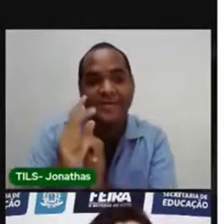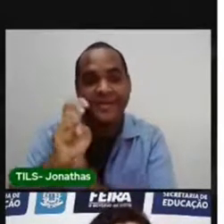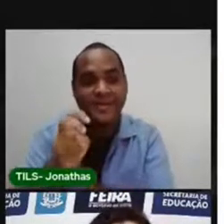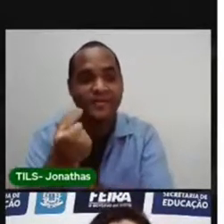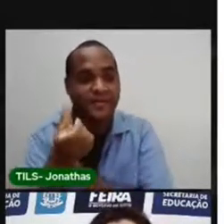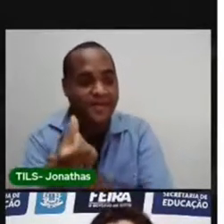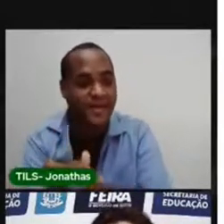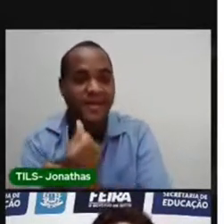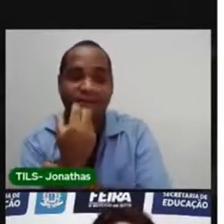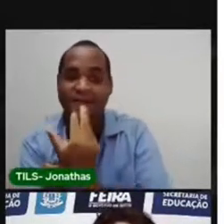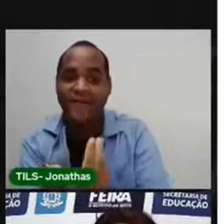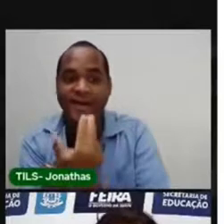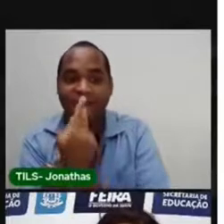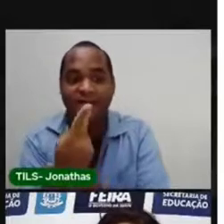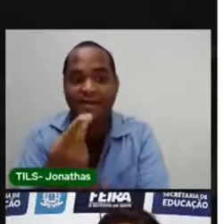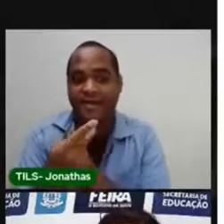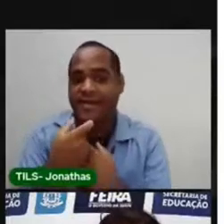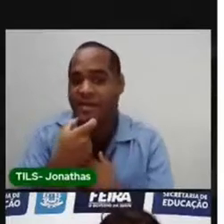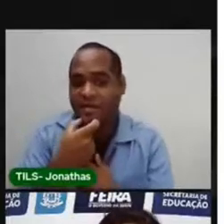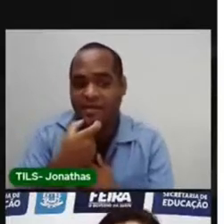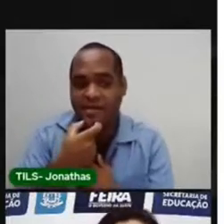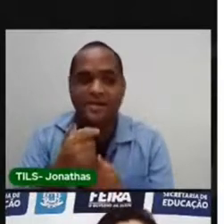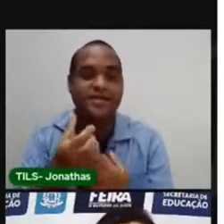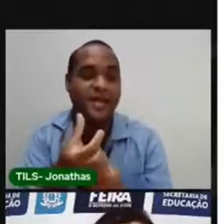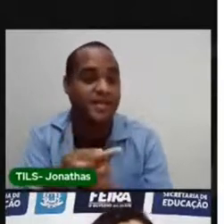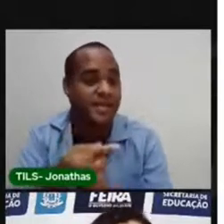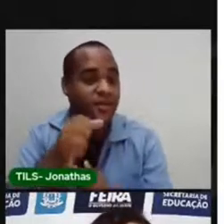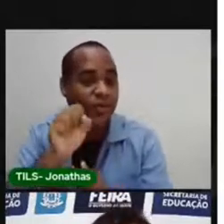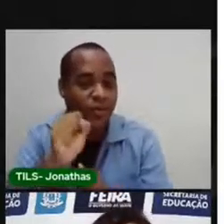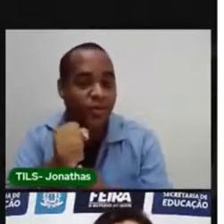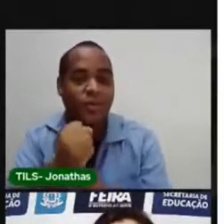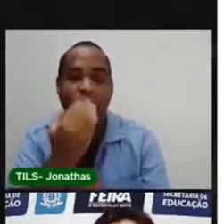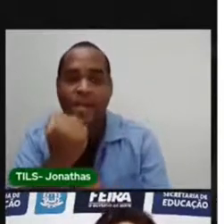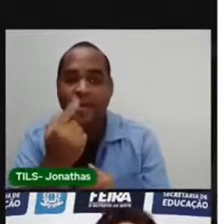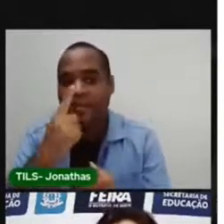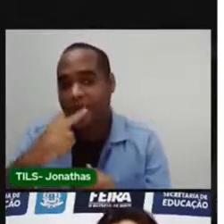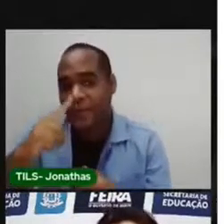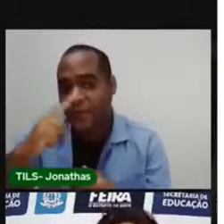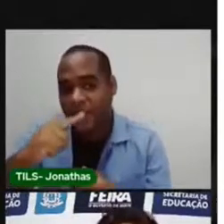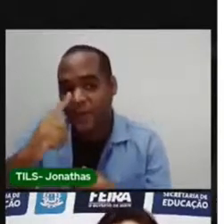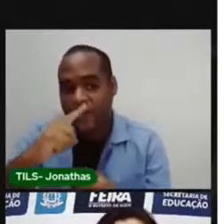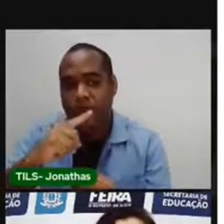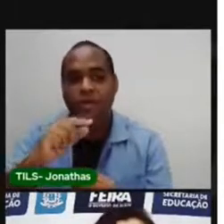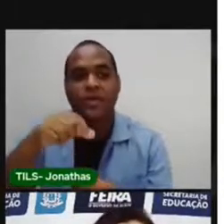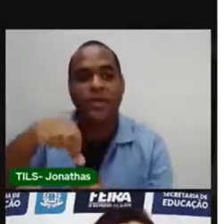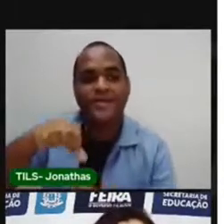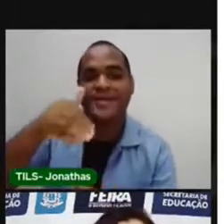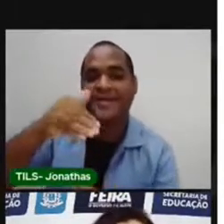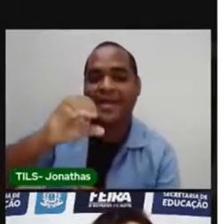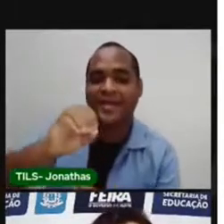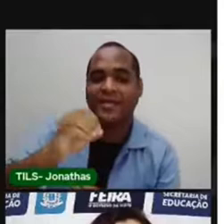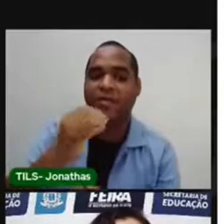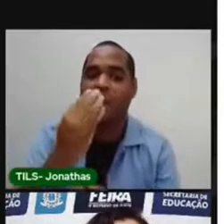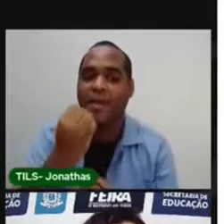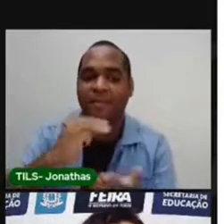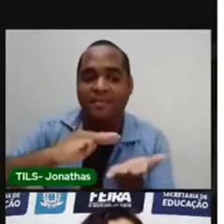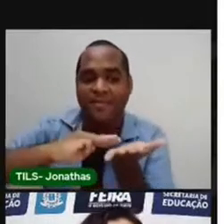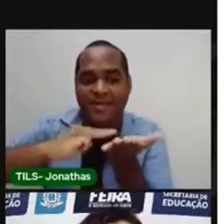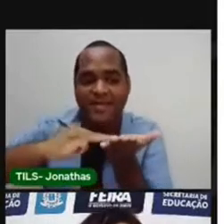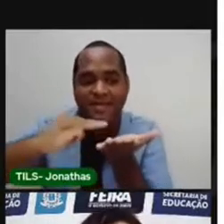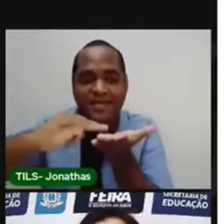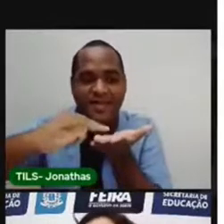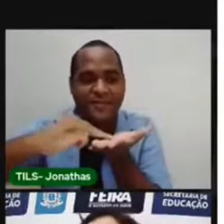prato, cinco, seis, falar inglês, sete, oito, comer biscoitos, nove, dez,